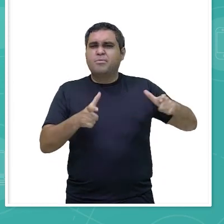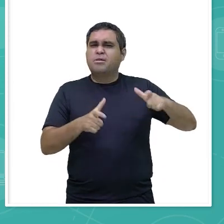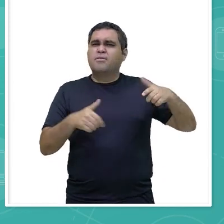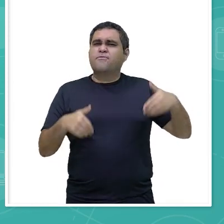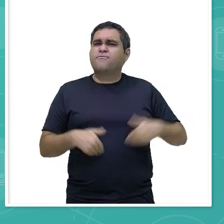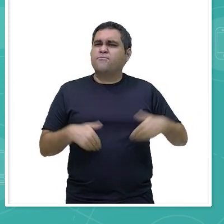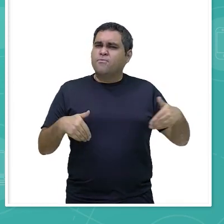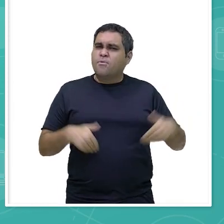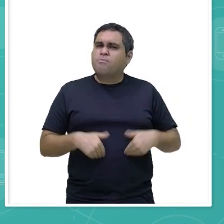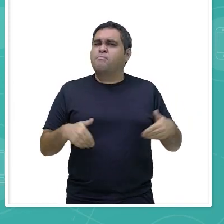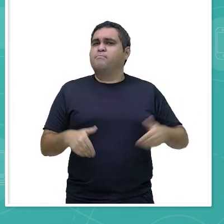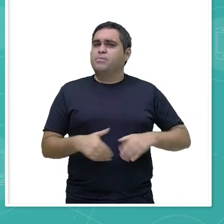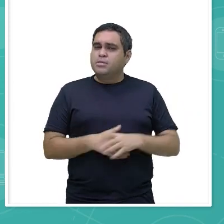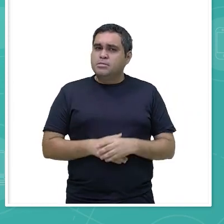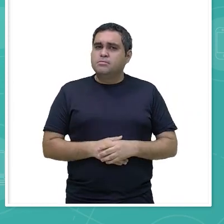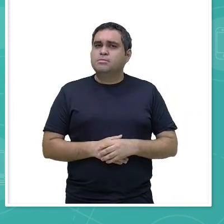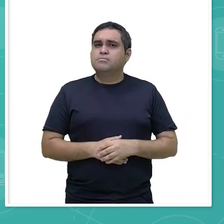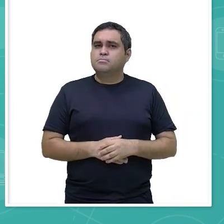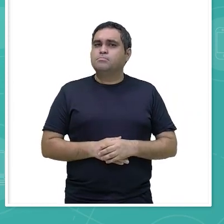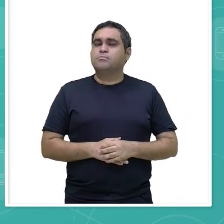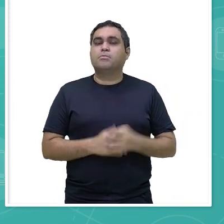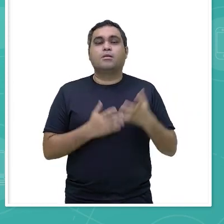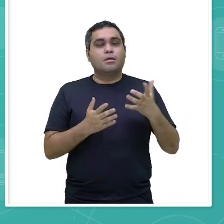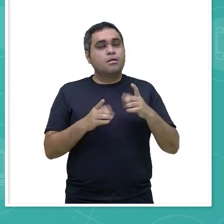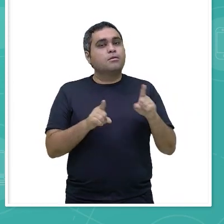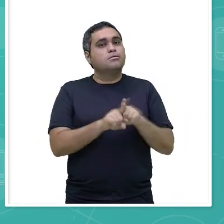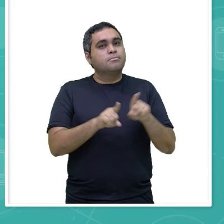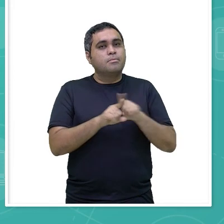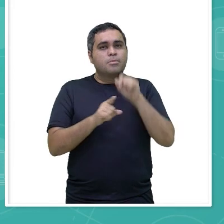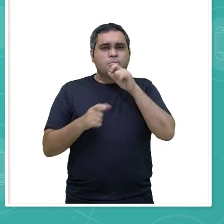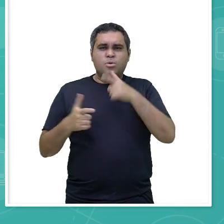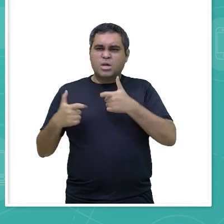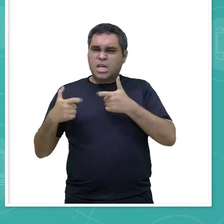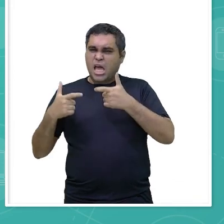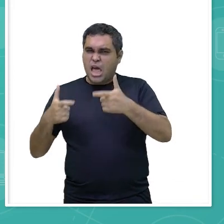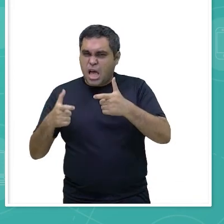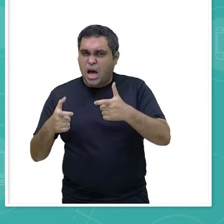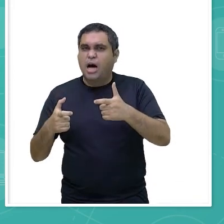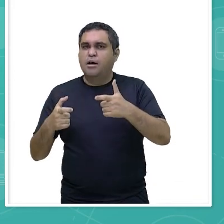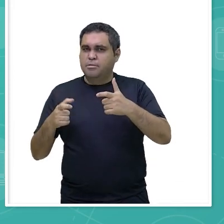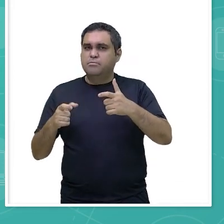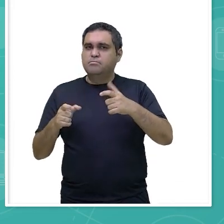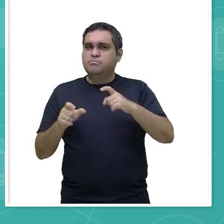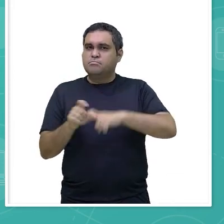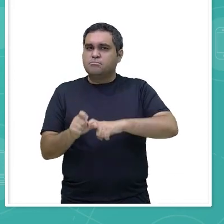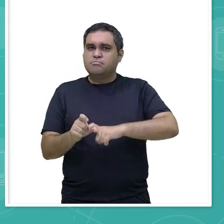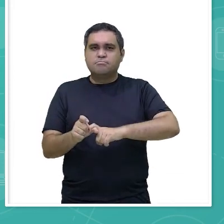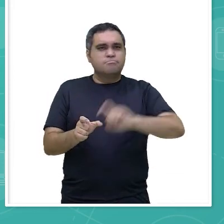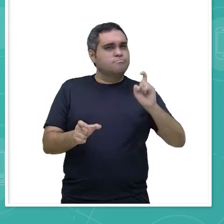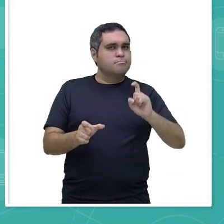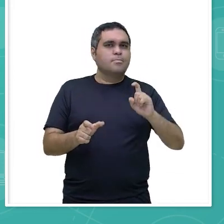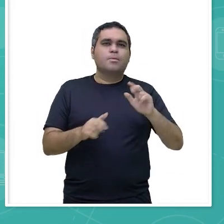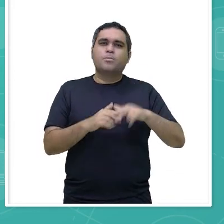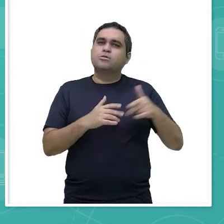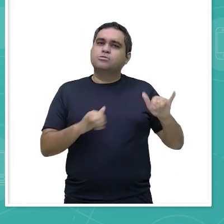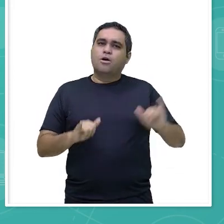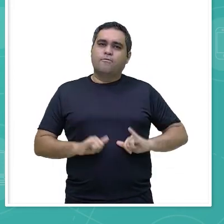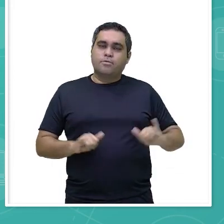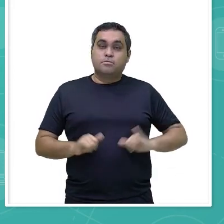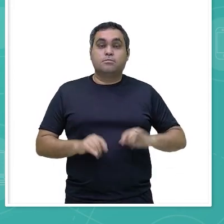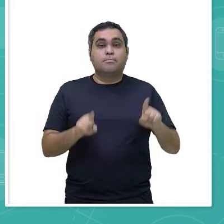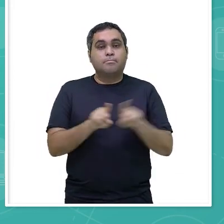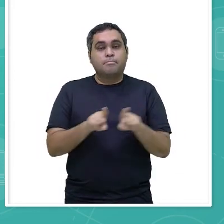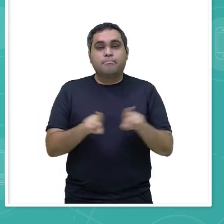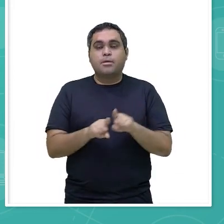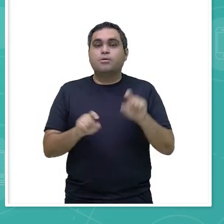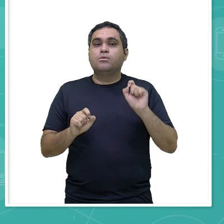país passava por uma fome severa, queriam também sair da guerra que estava levando o restante de comida e dinheiro do país. Assim como